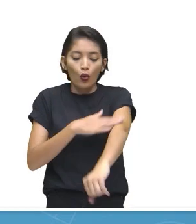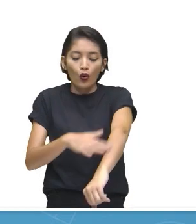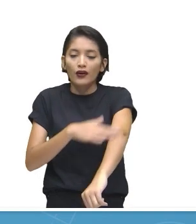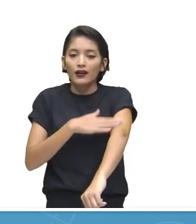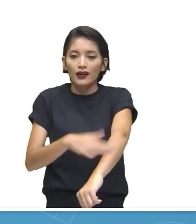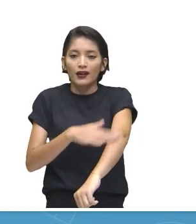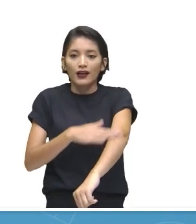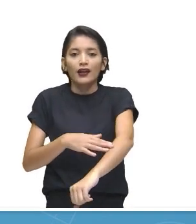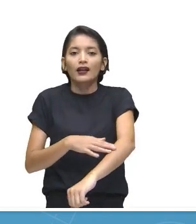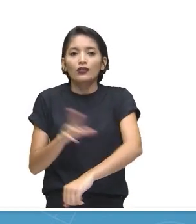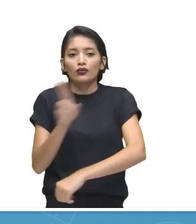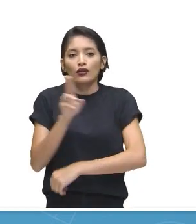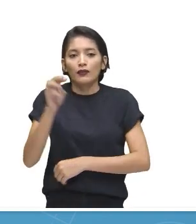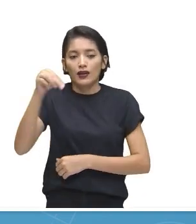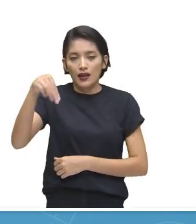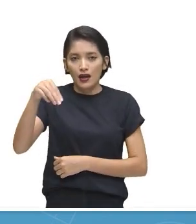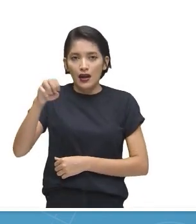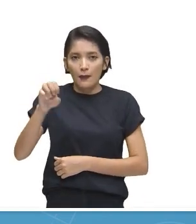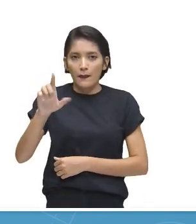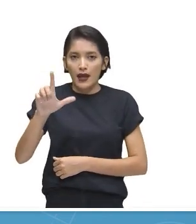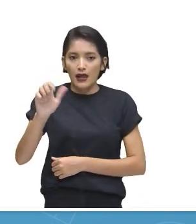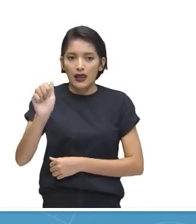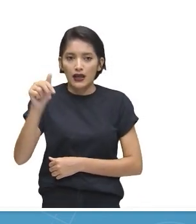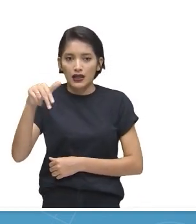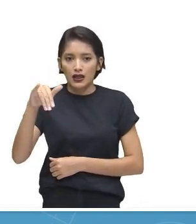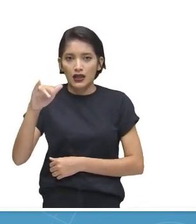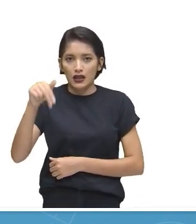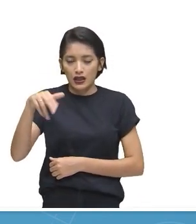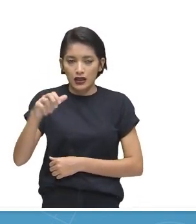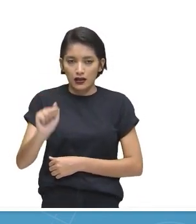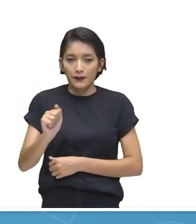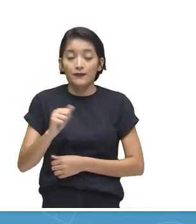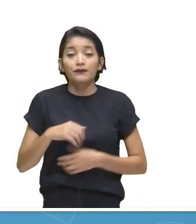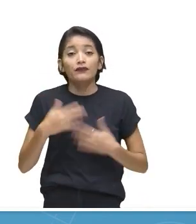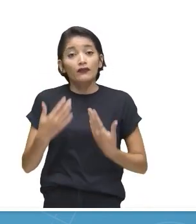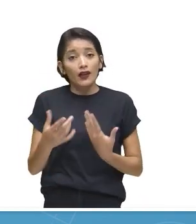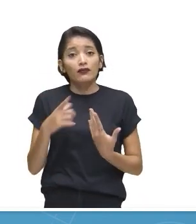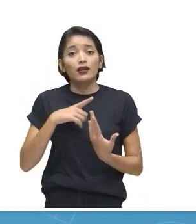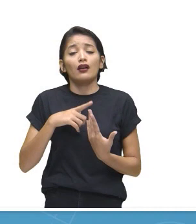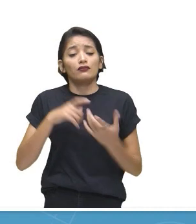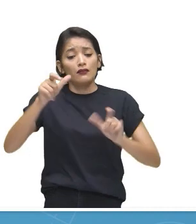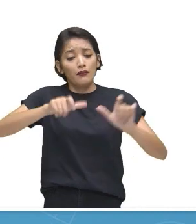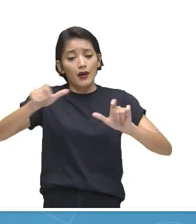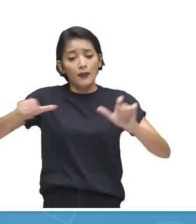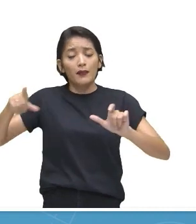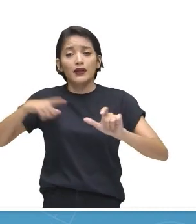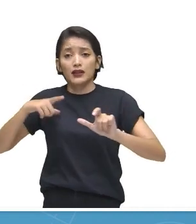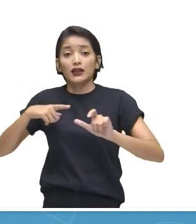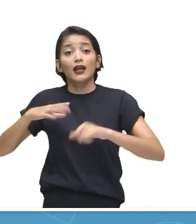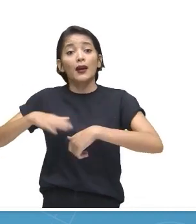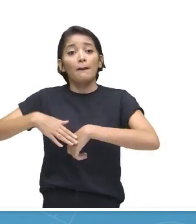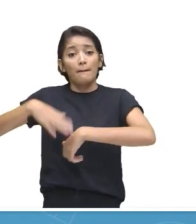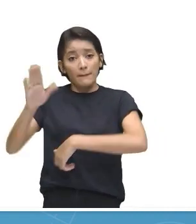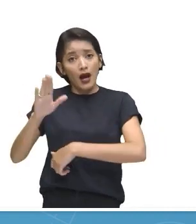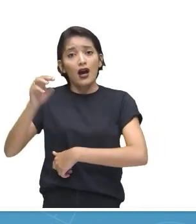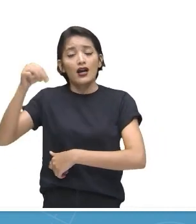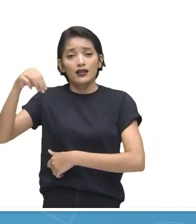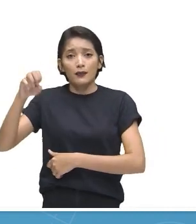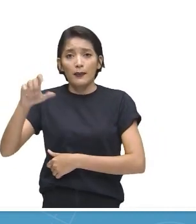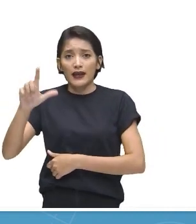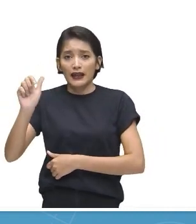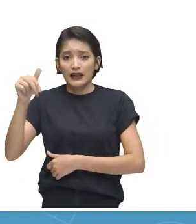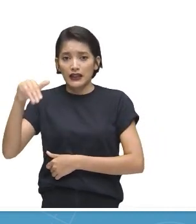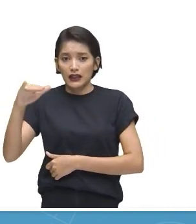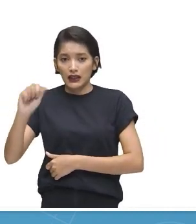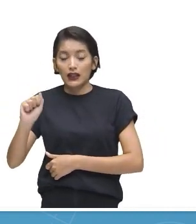a melanina, certo? Então, existem pessoas que produzem muito mais melanina, como no caso